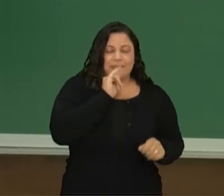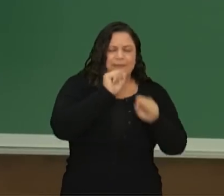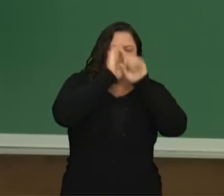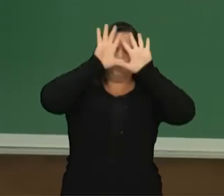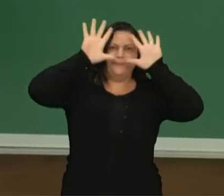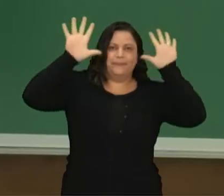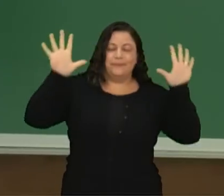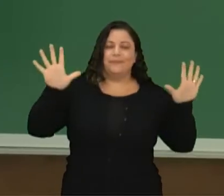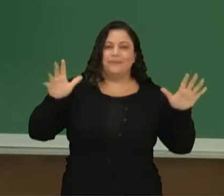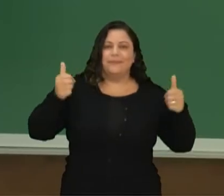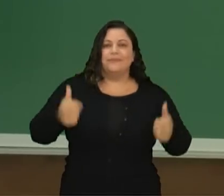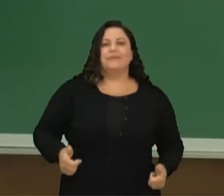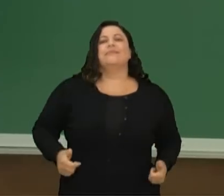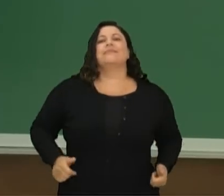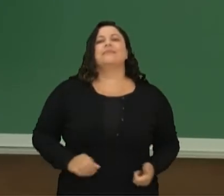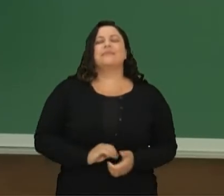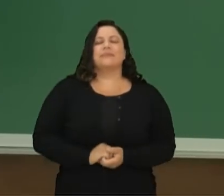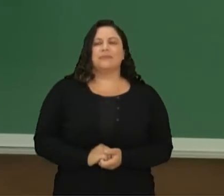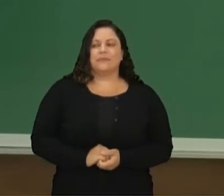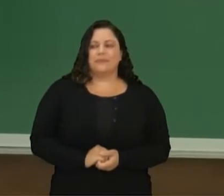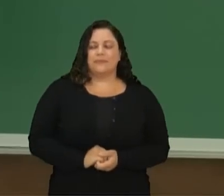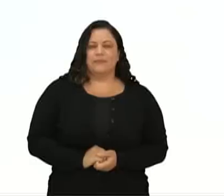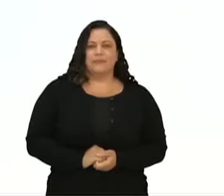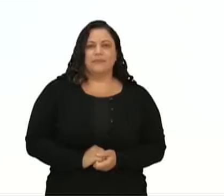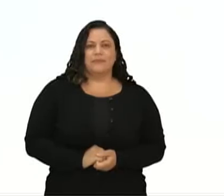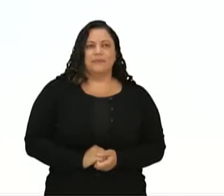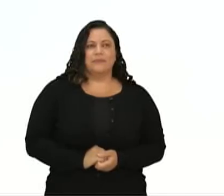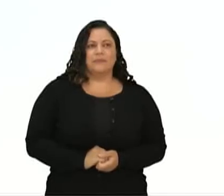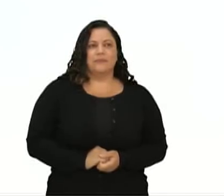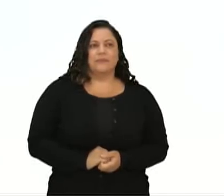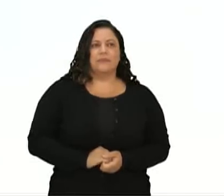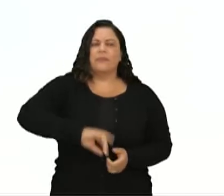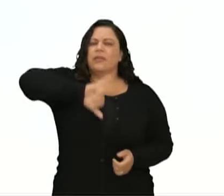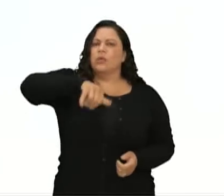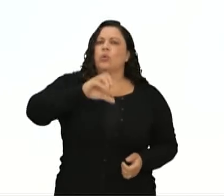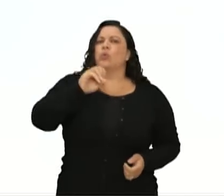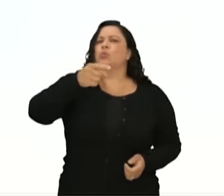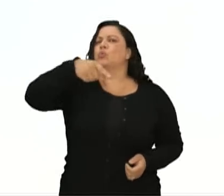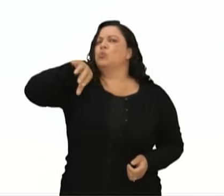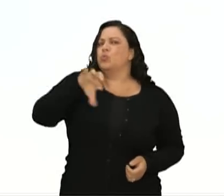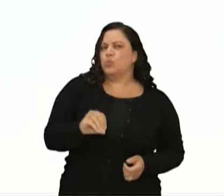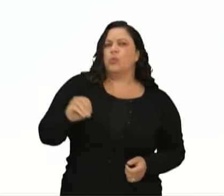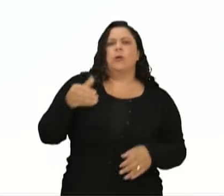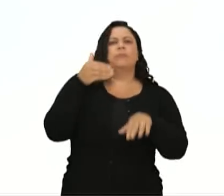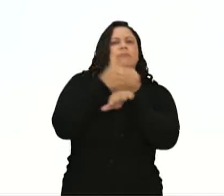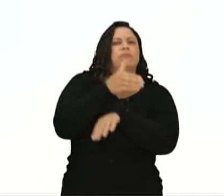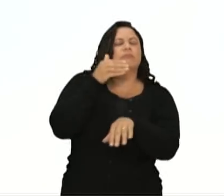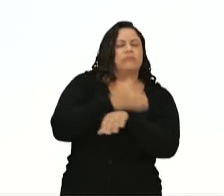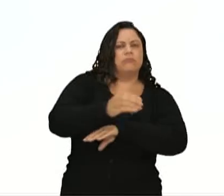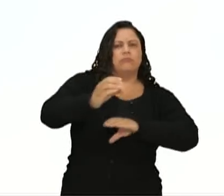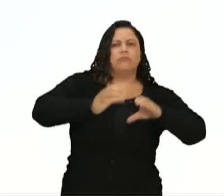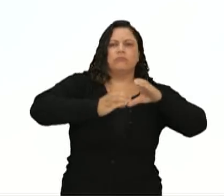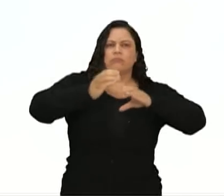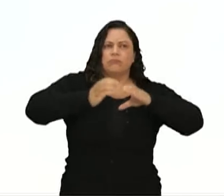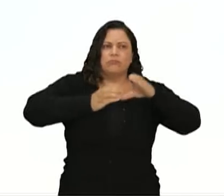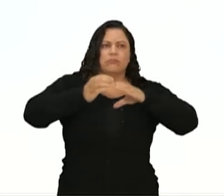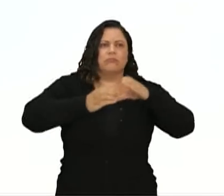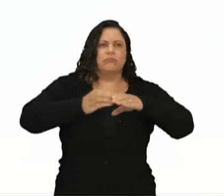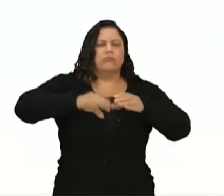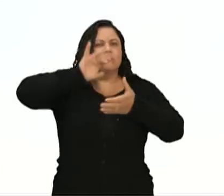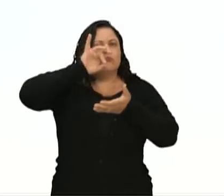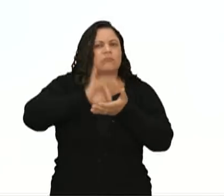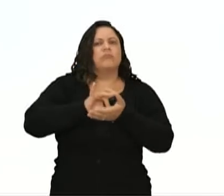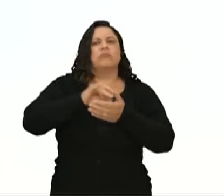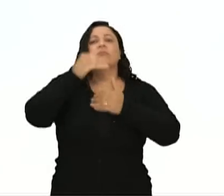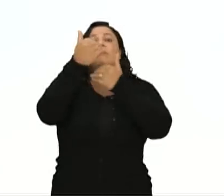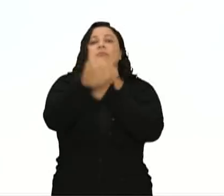bem mais claro para vocês. Então, vejamos aqui. João participou de um concurso no qual foram realizadas